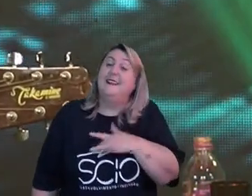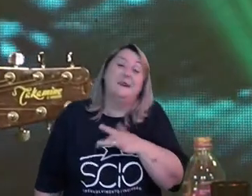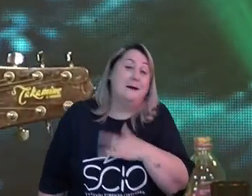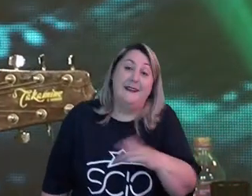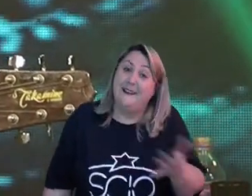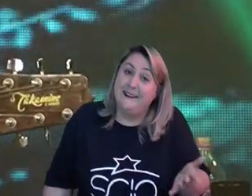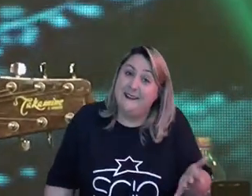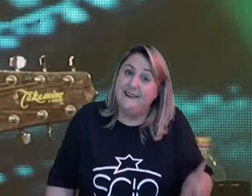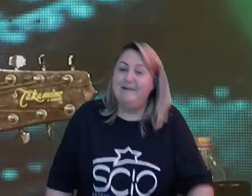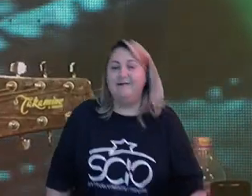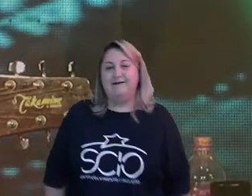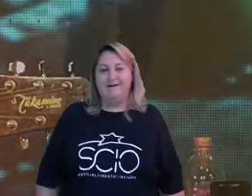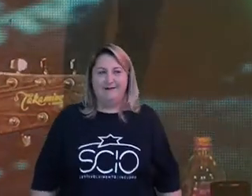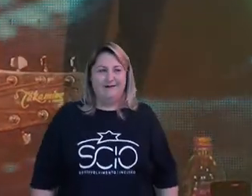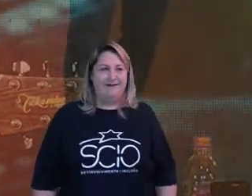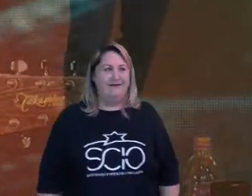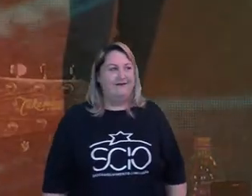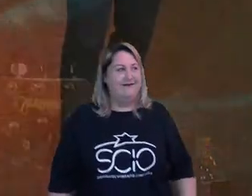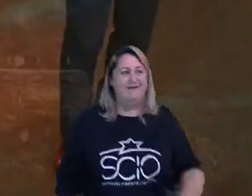Que pena,